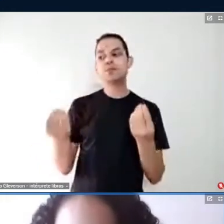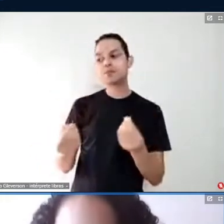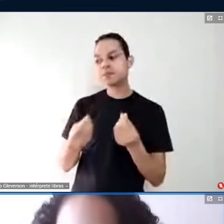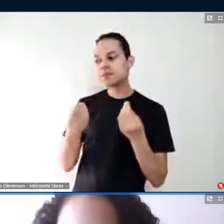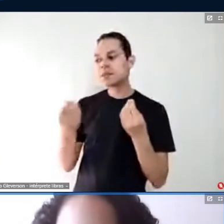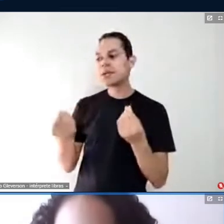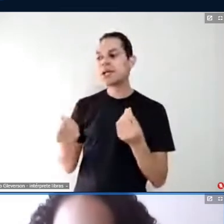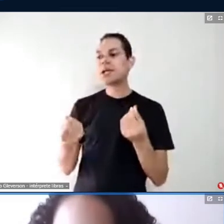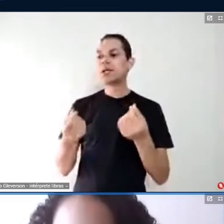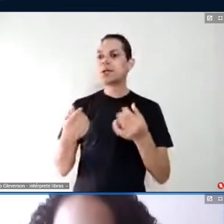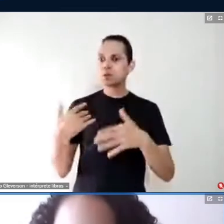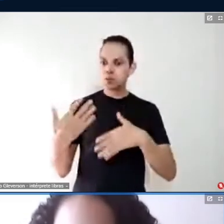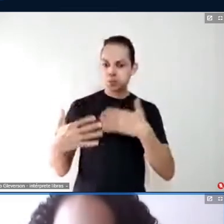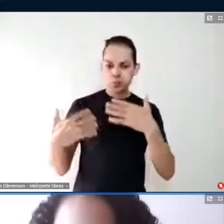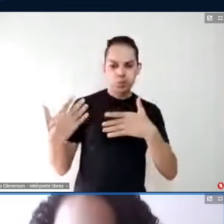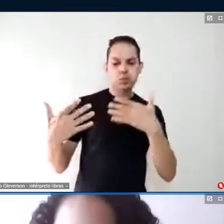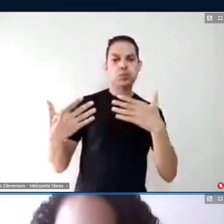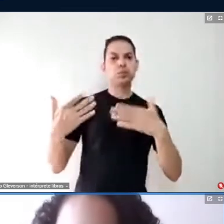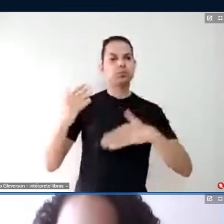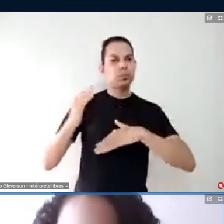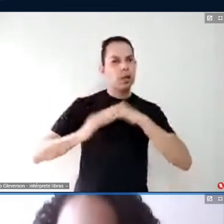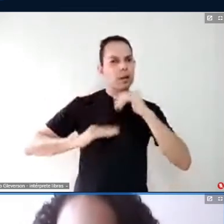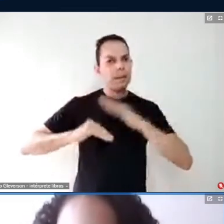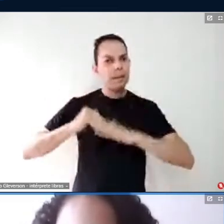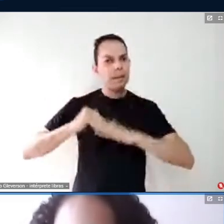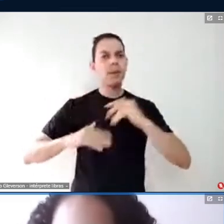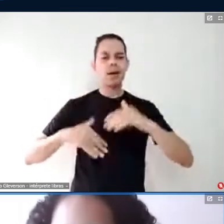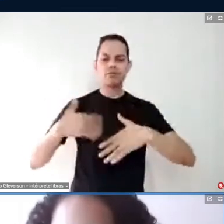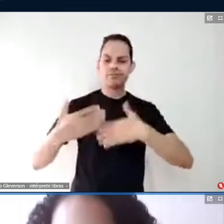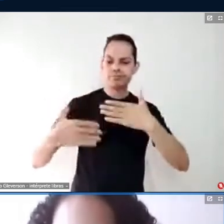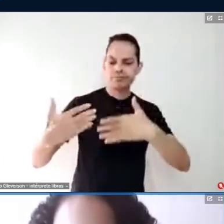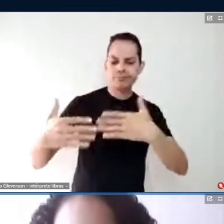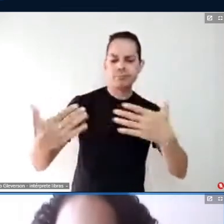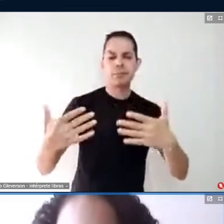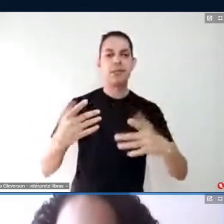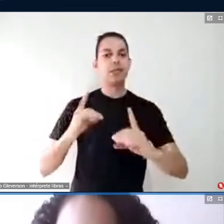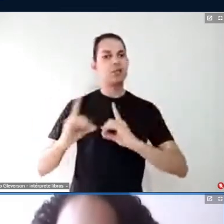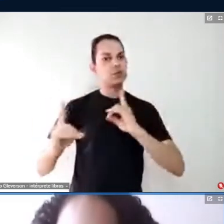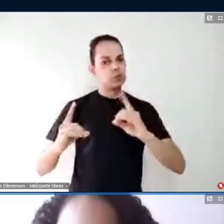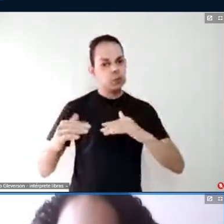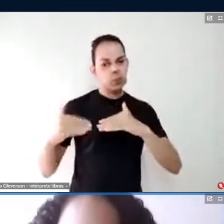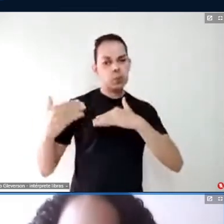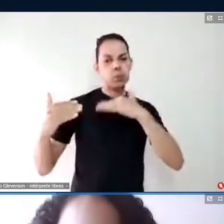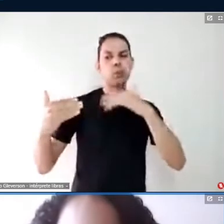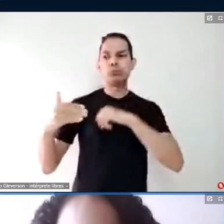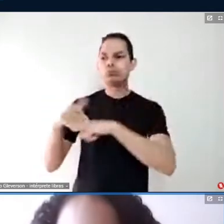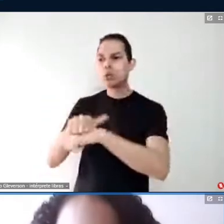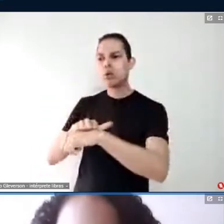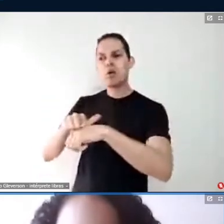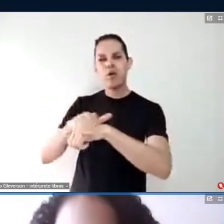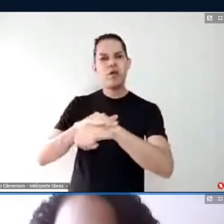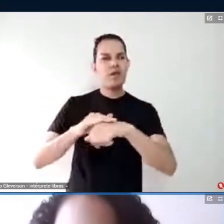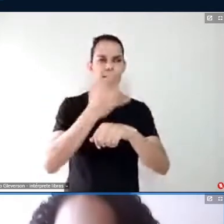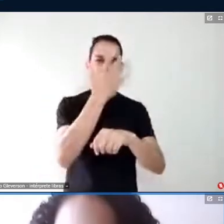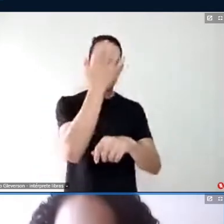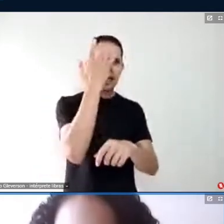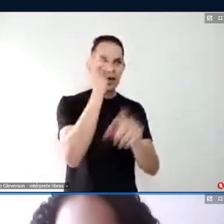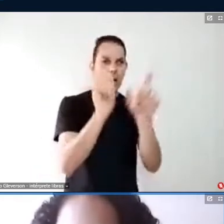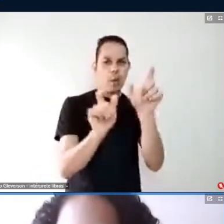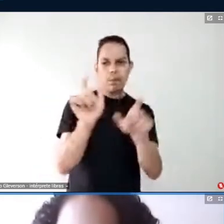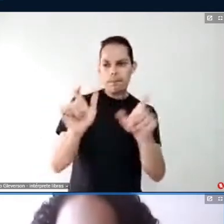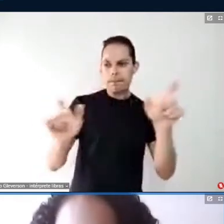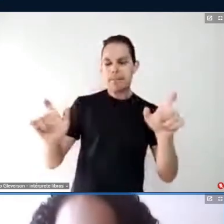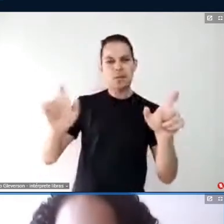destrinchar, colocar em prática esses diálogos, conversar com as pessoas que estão à frente desses